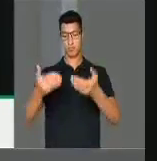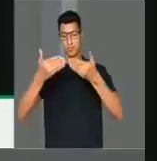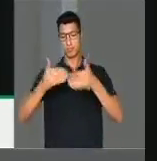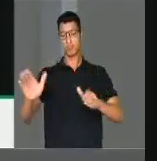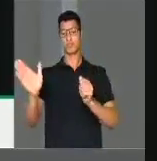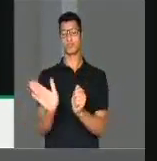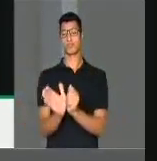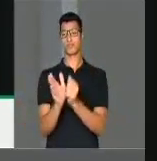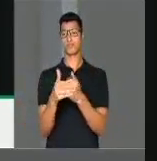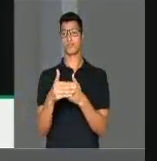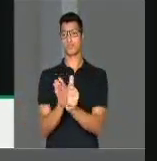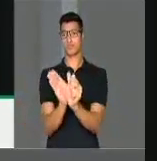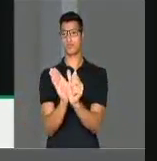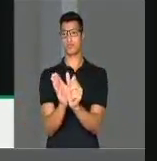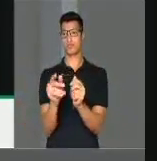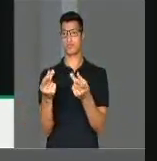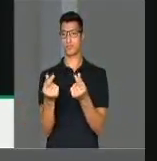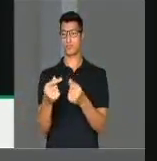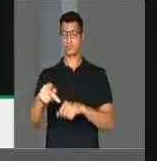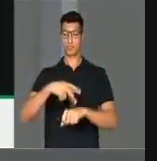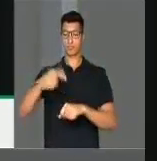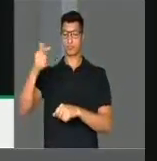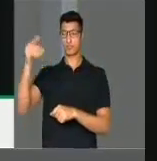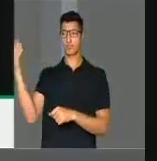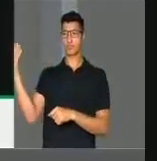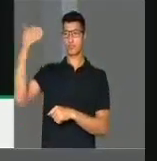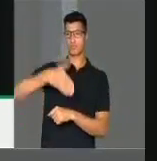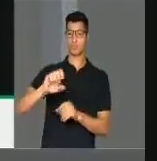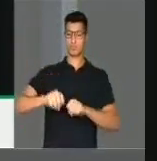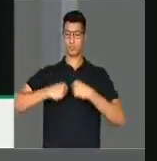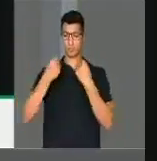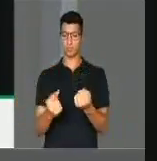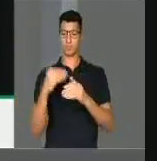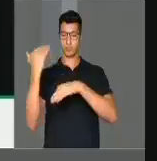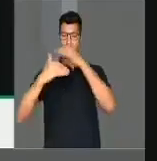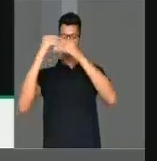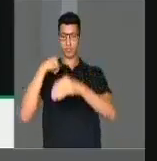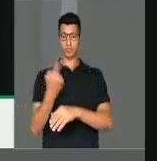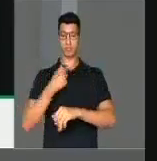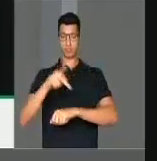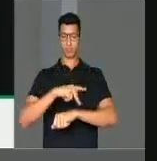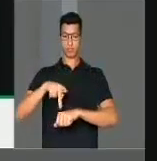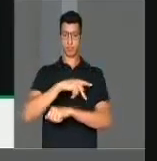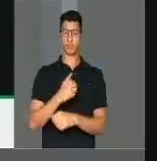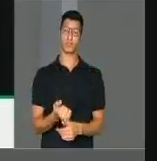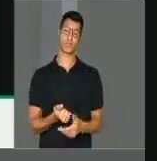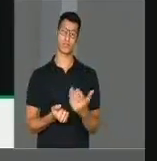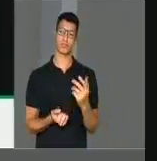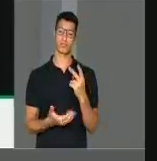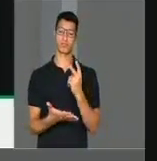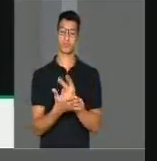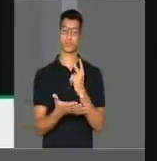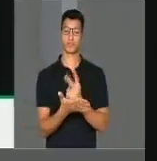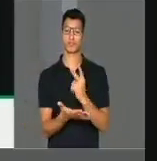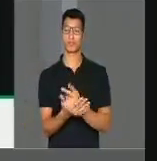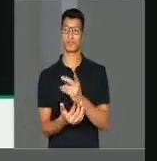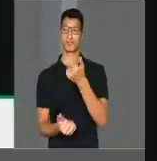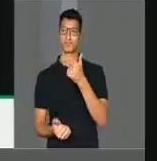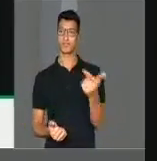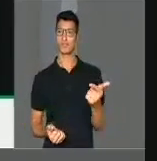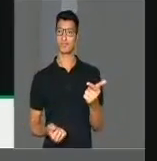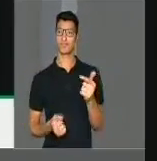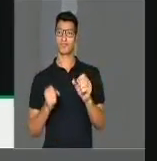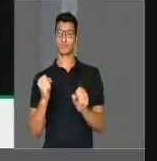abrir o capital, né, internacional para fortalecer o desenvolvimento do nosso país. Então, mesmo